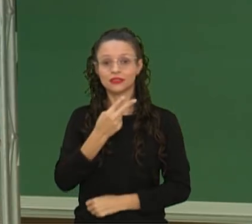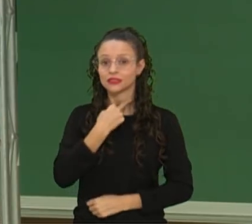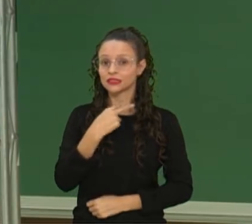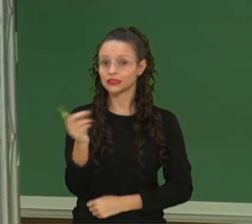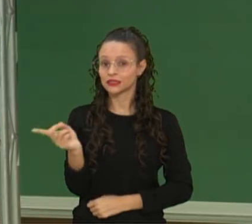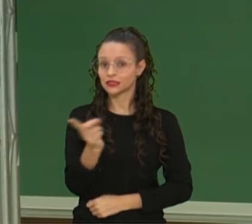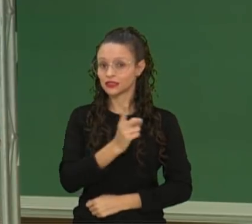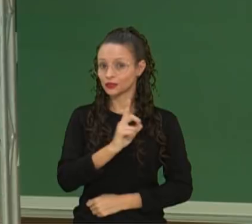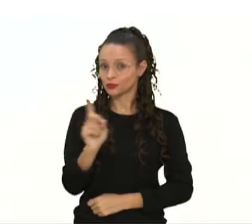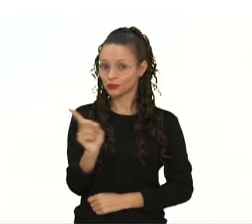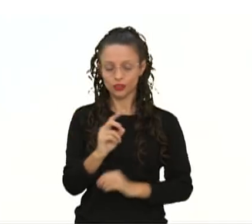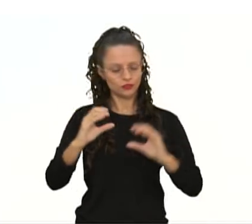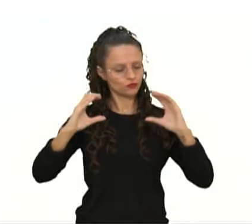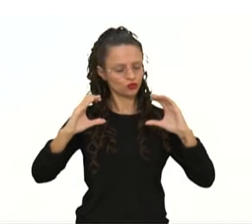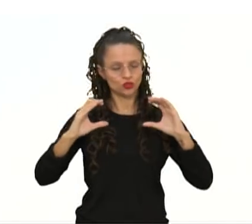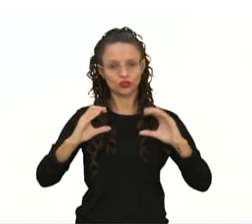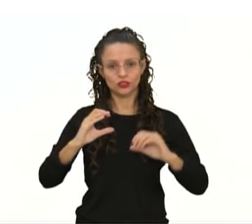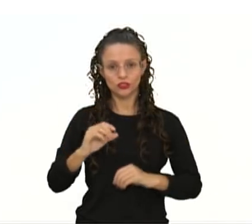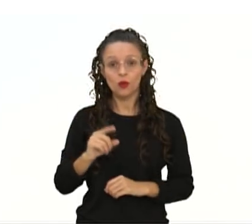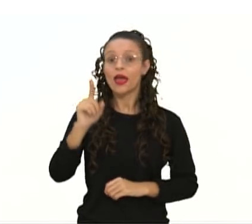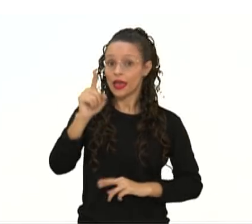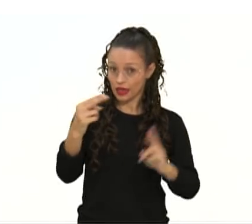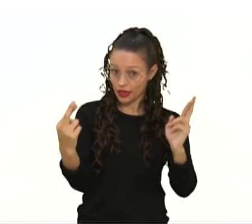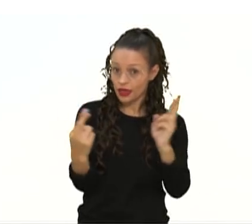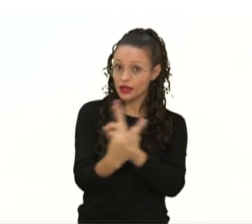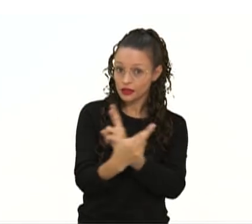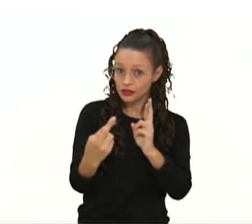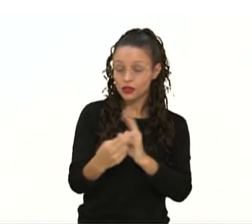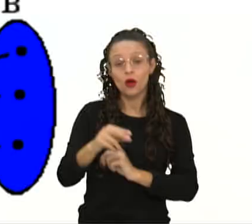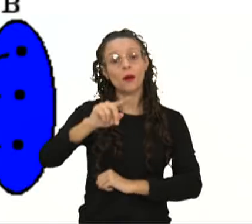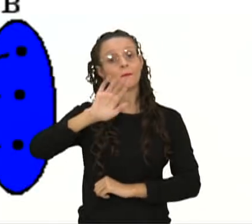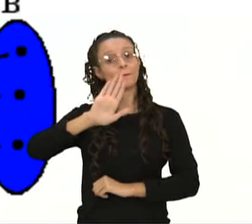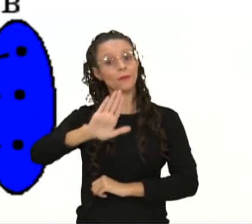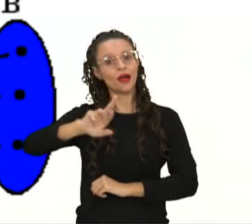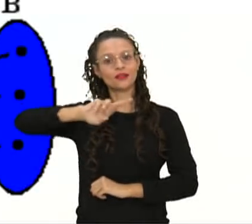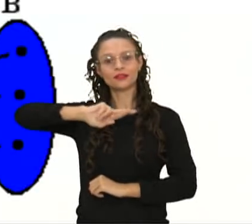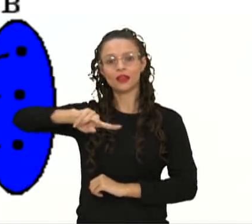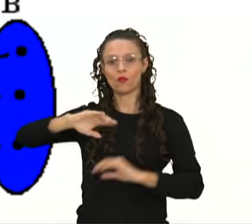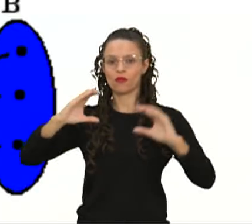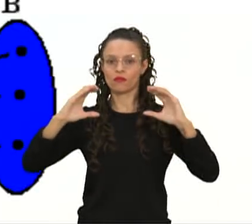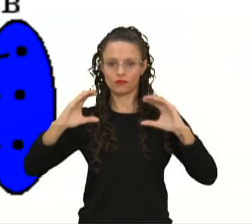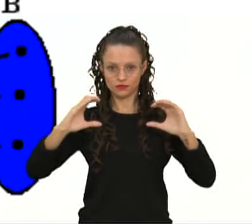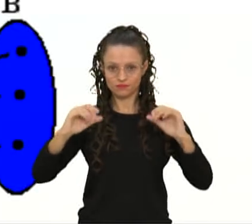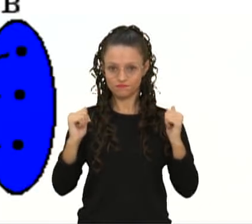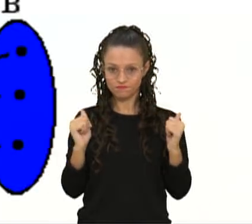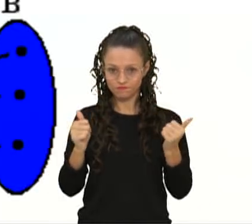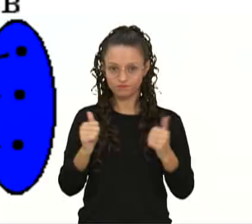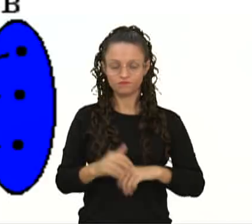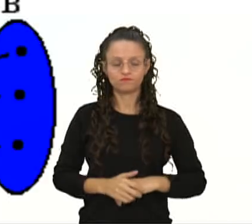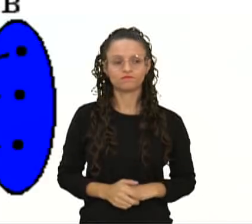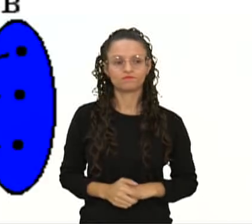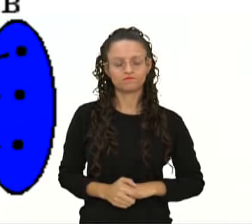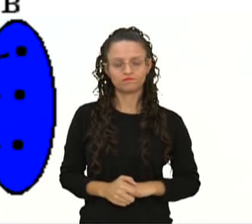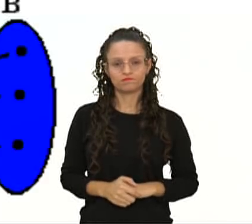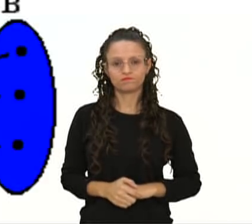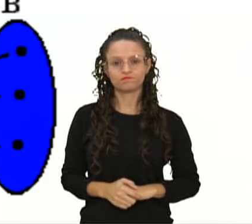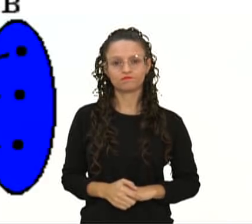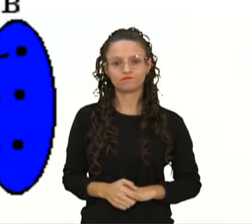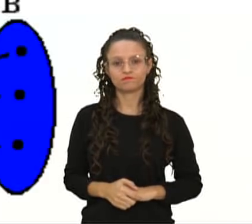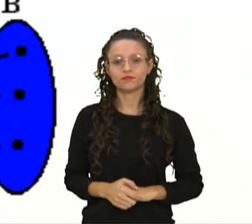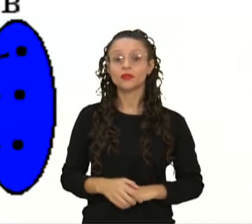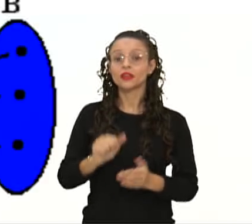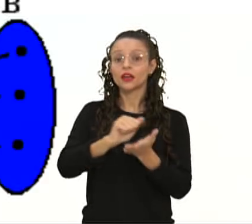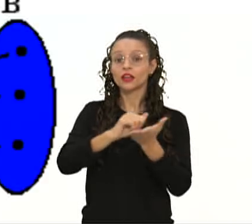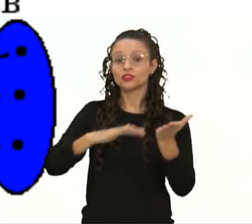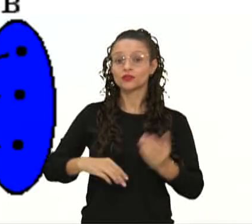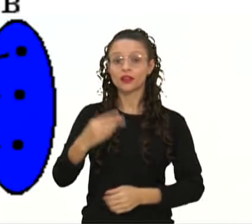pode para que seja uma função. Isso é uma relação, porém não é função. Beleza? E aqui eu tenho, né, o exercício